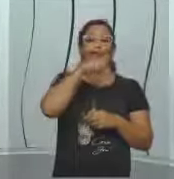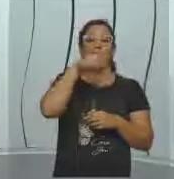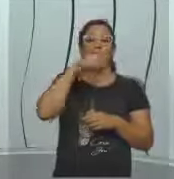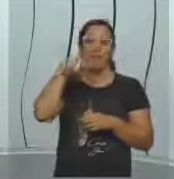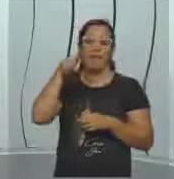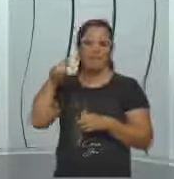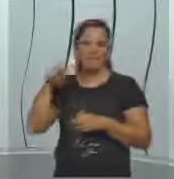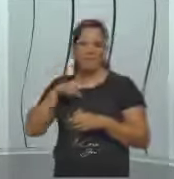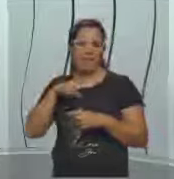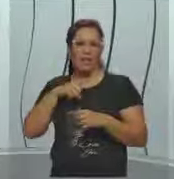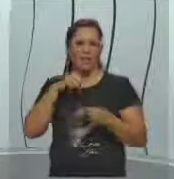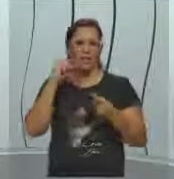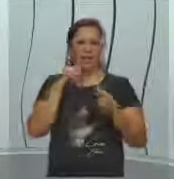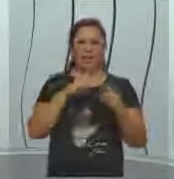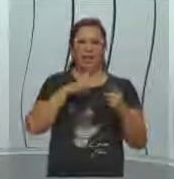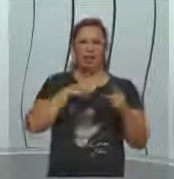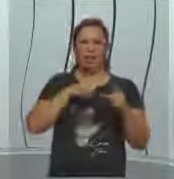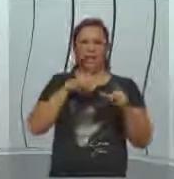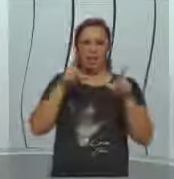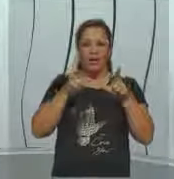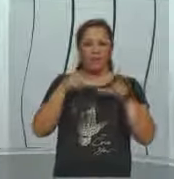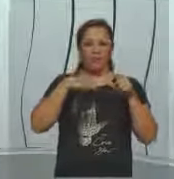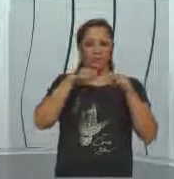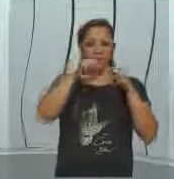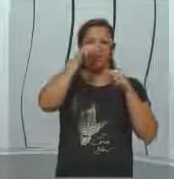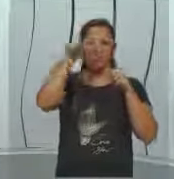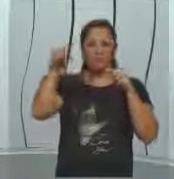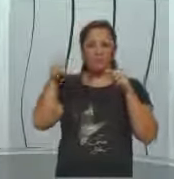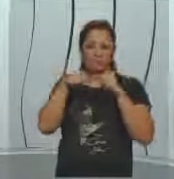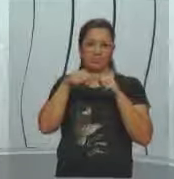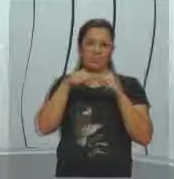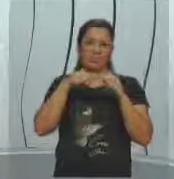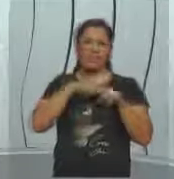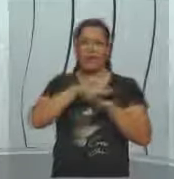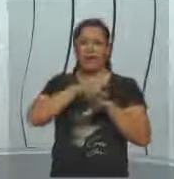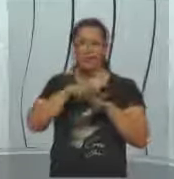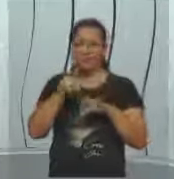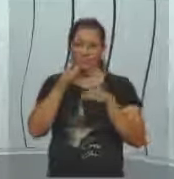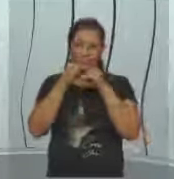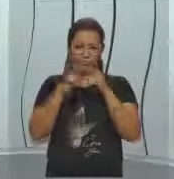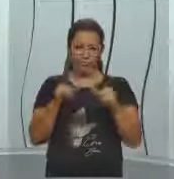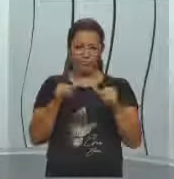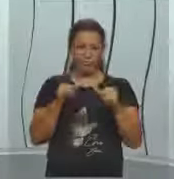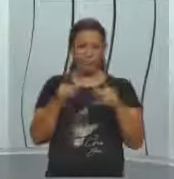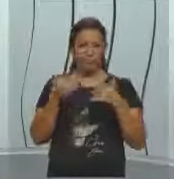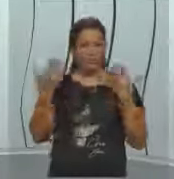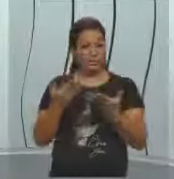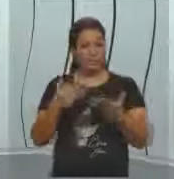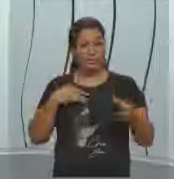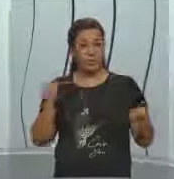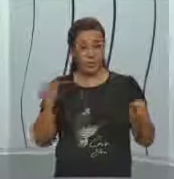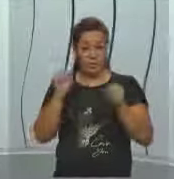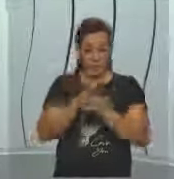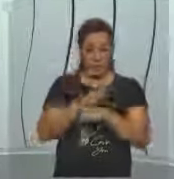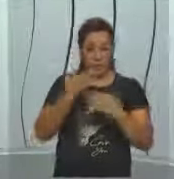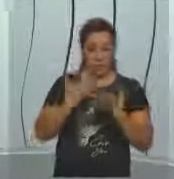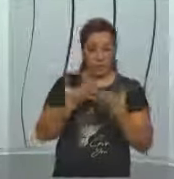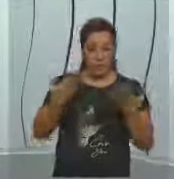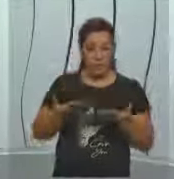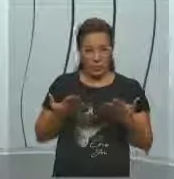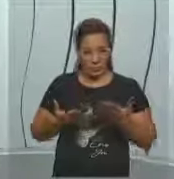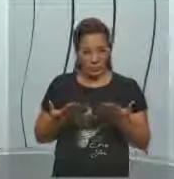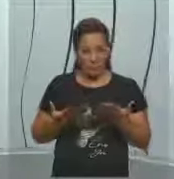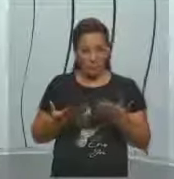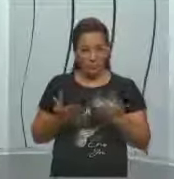de tipos de placas ou de circuitos que eu posso encontrar no dia a dia. Beleza? Eu vou encerrando por aqui a nossa aula de hoje,